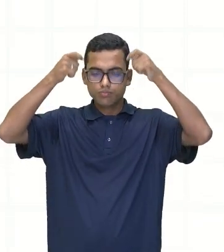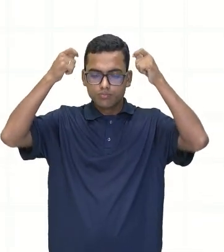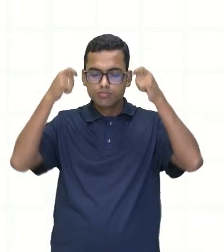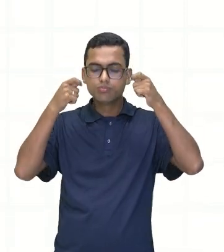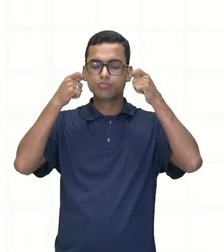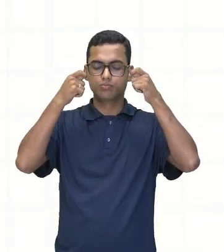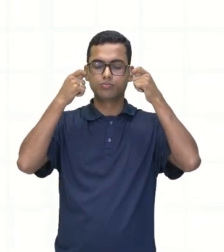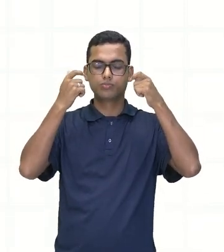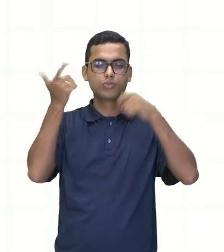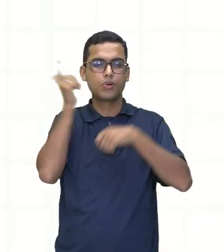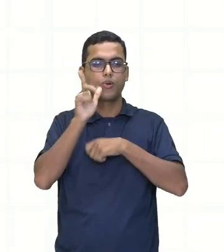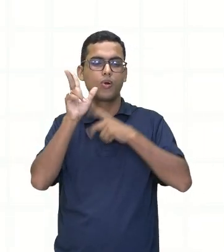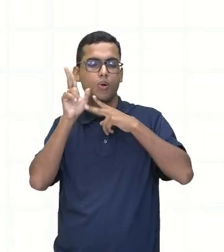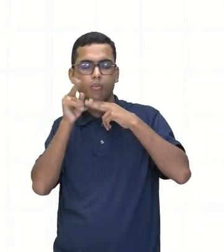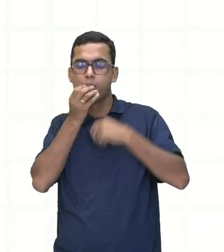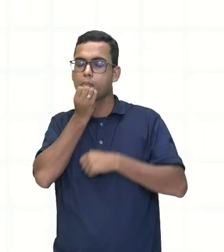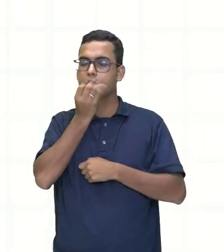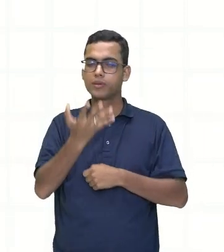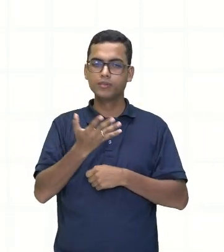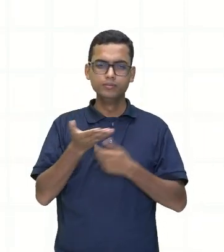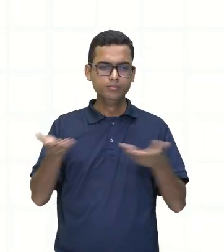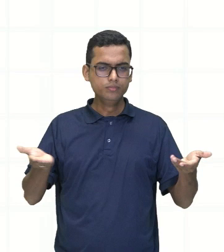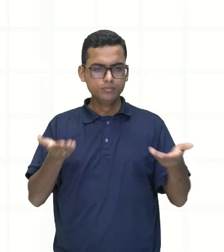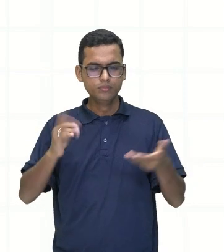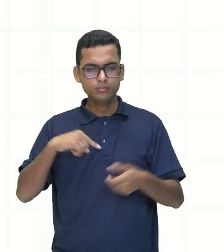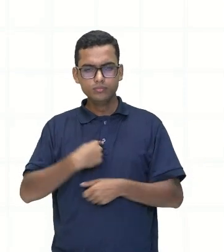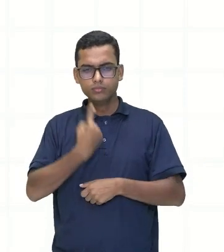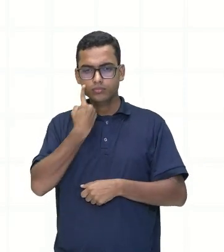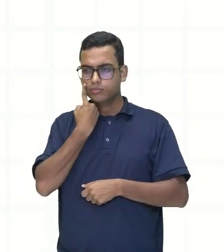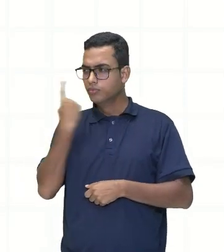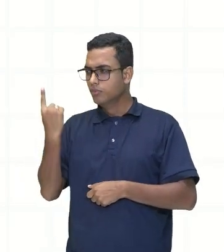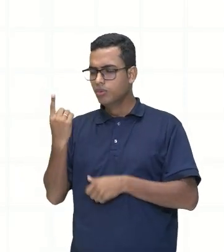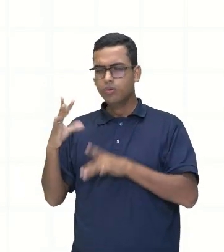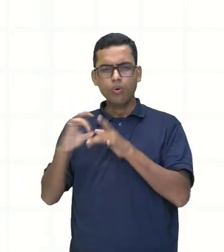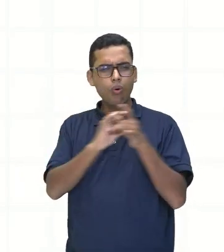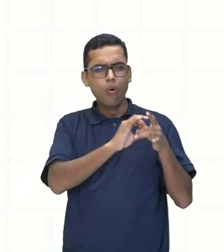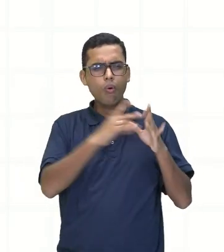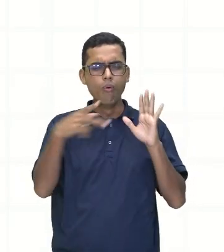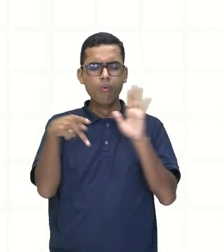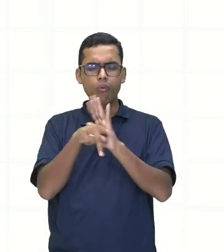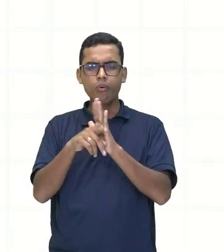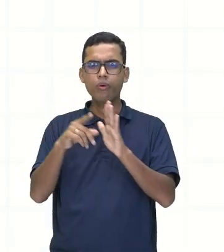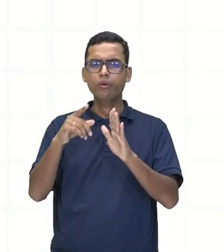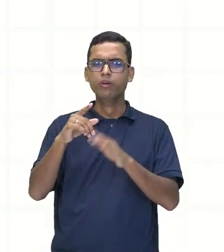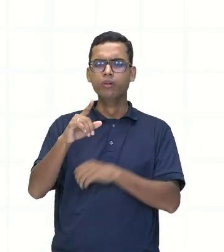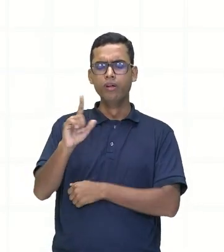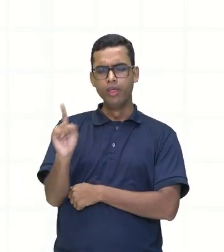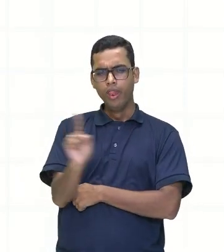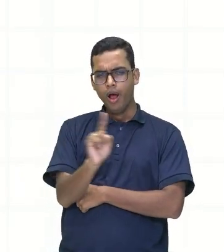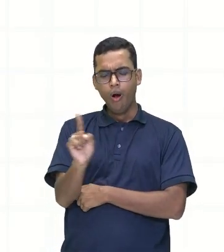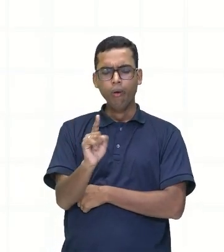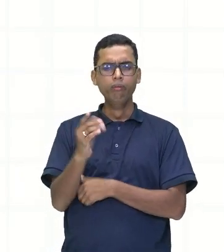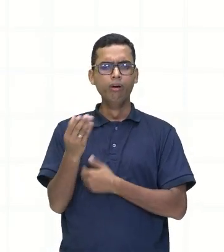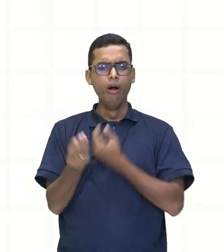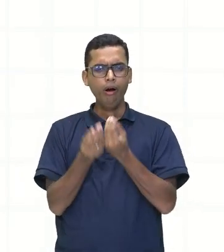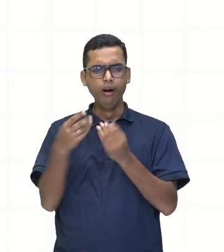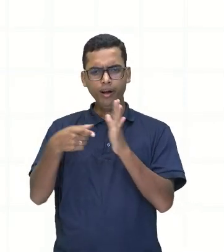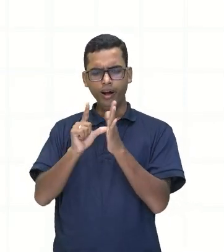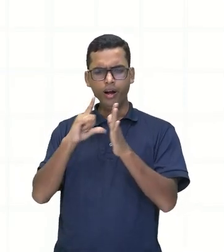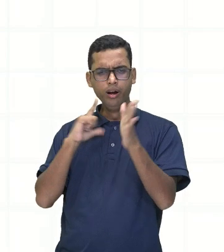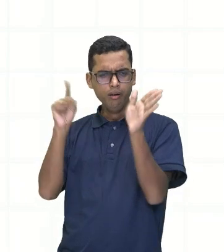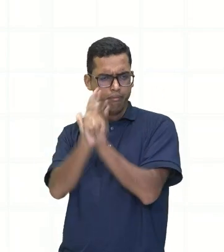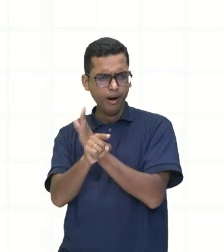Bem, agora vamos aproveitar, transformar essa frase para negativa, antes da interrogativa, para a gente treinar? Então, olha só.